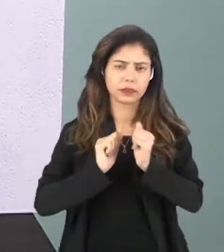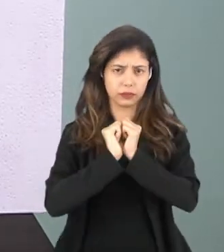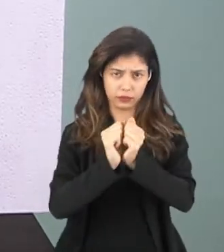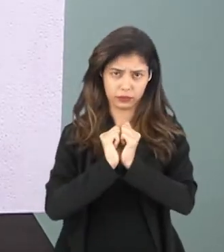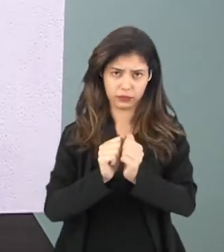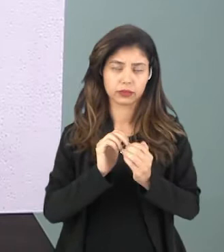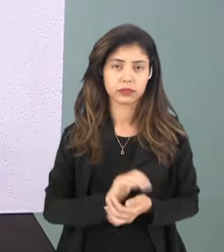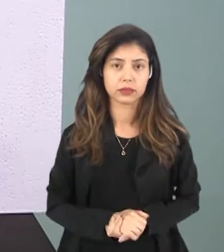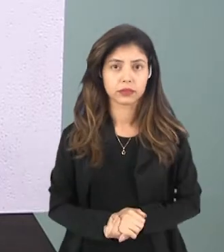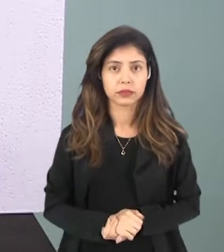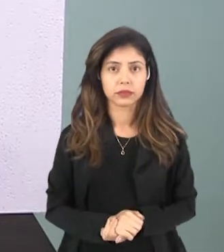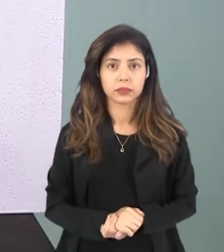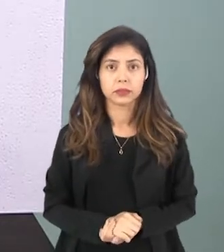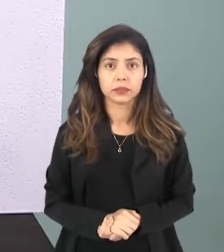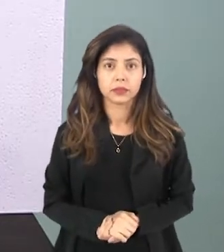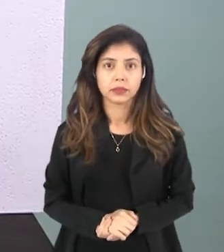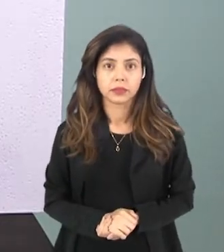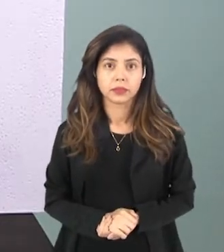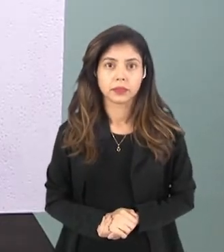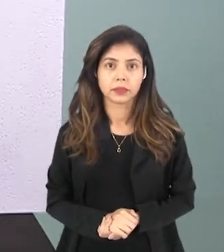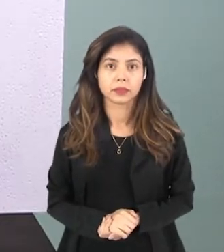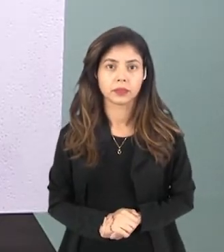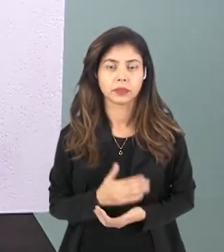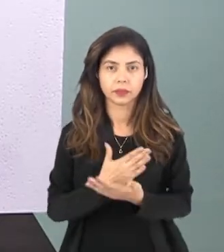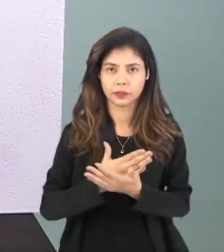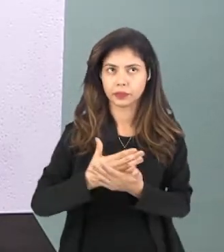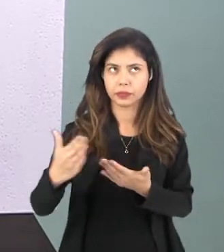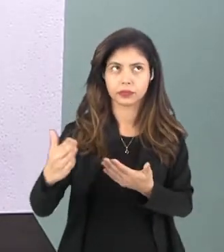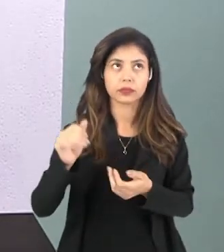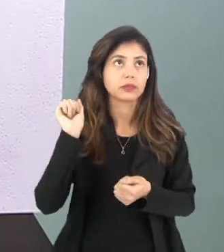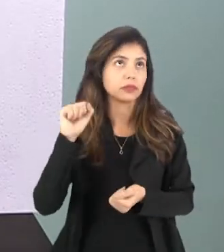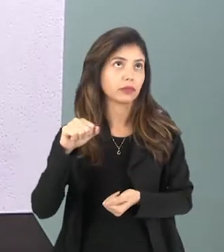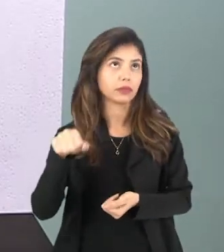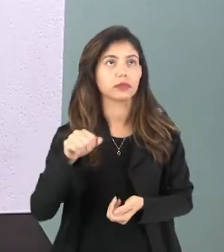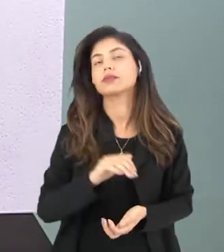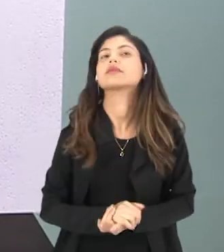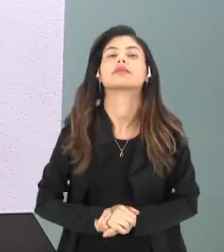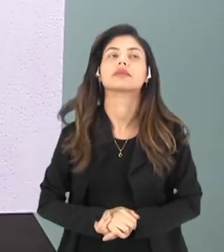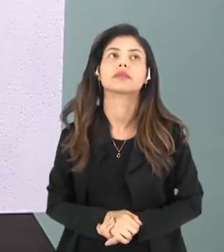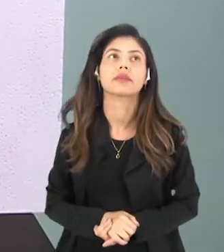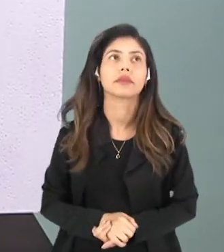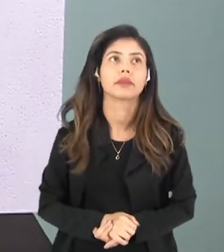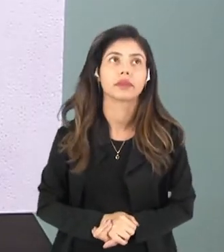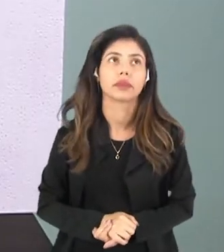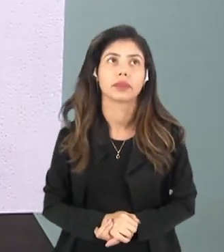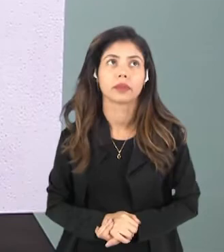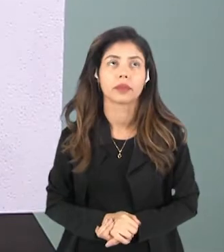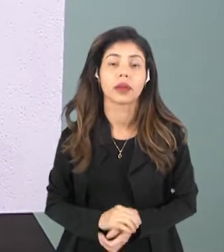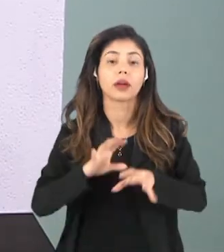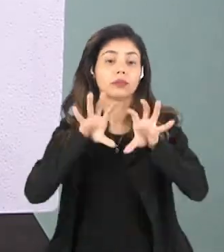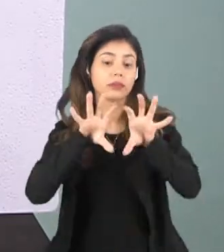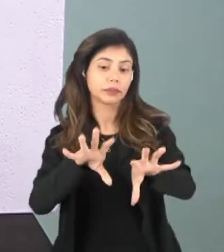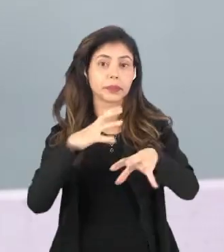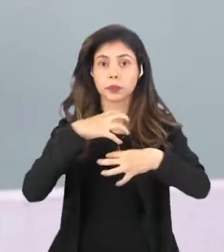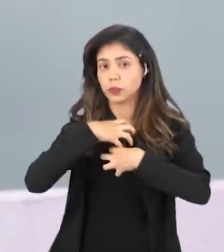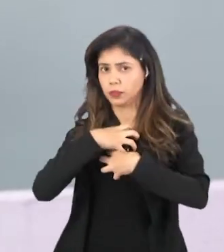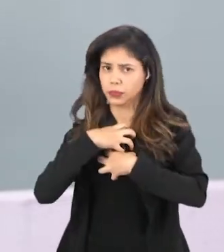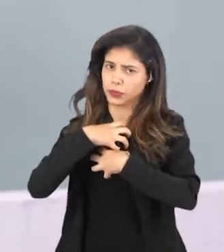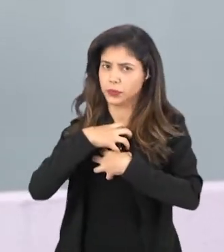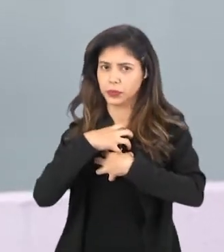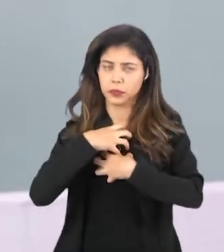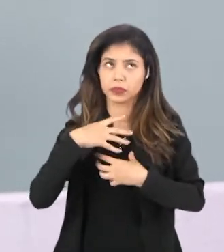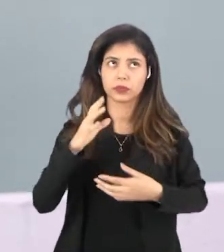juntos Já pode começar assim também no meio ó nesse